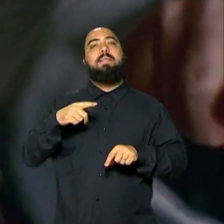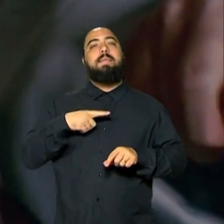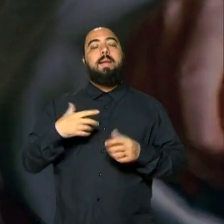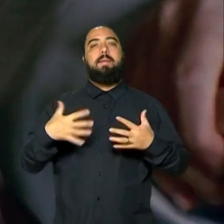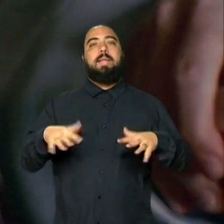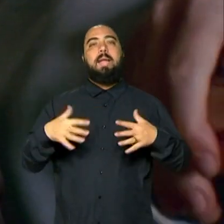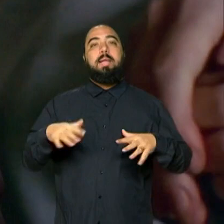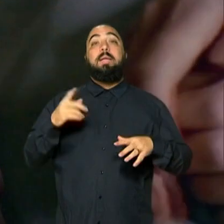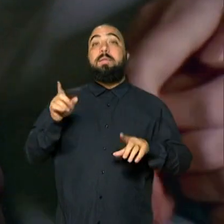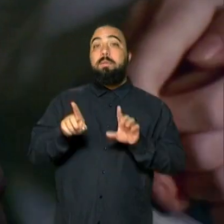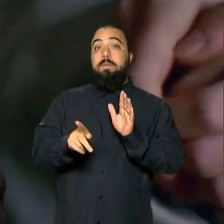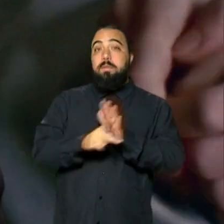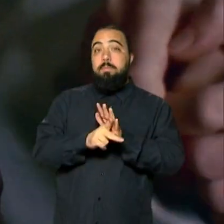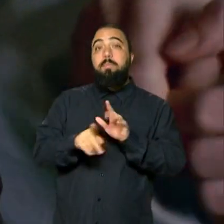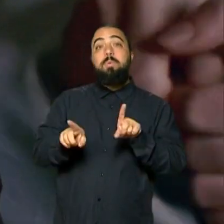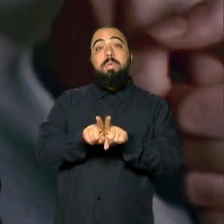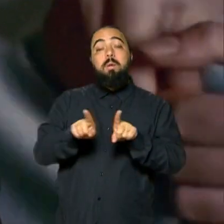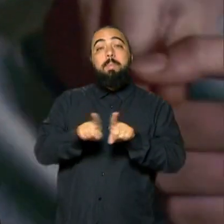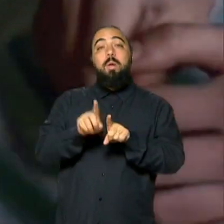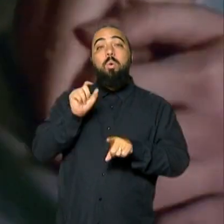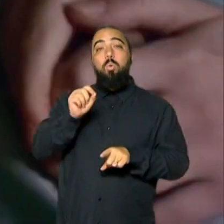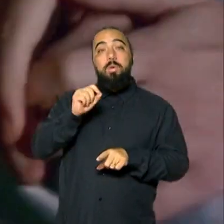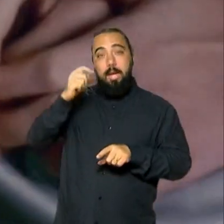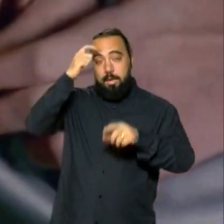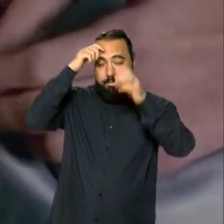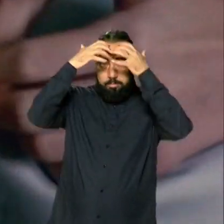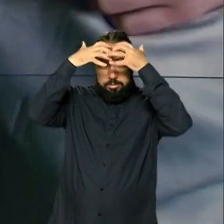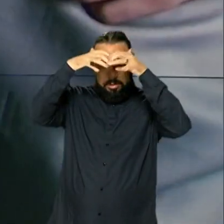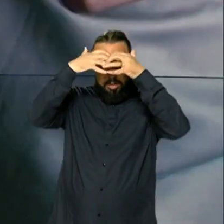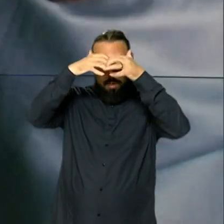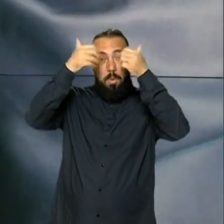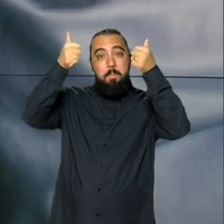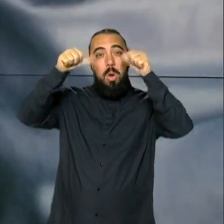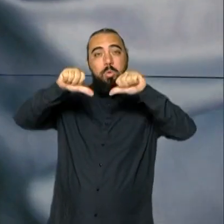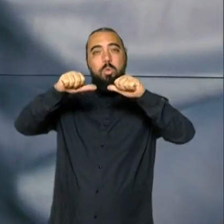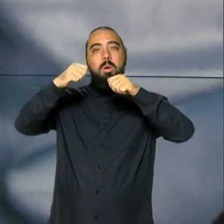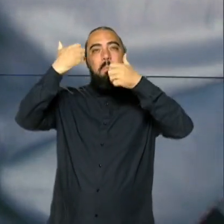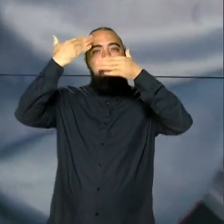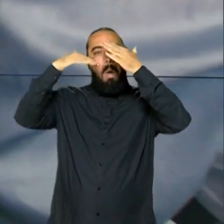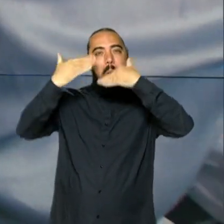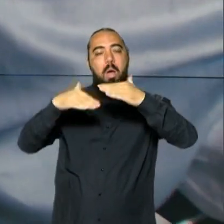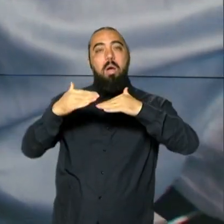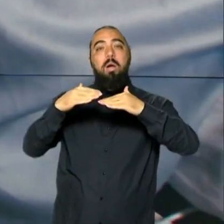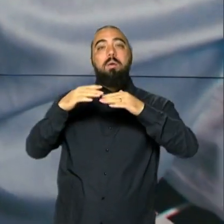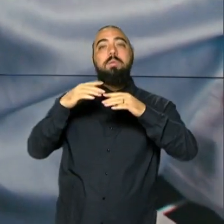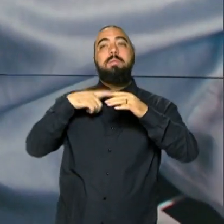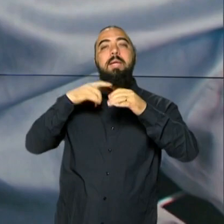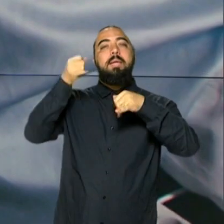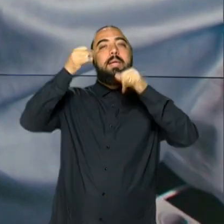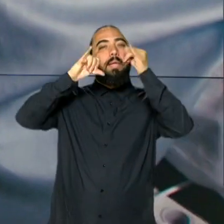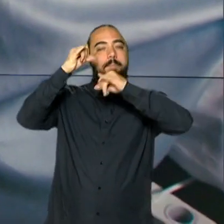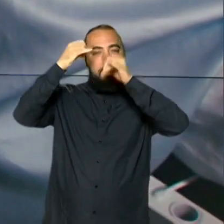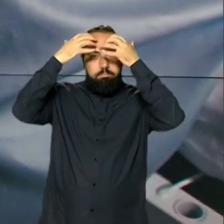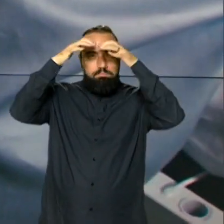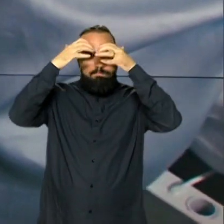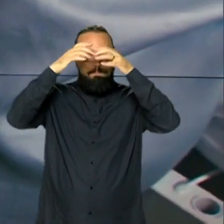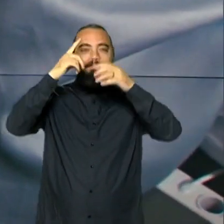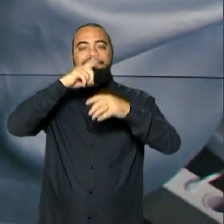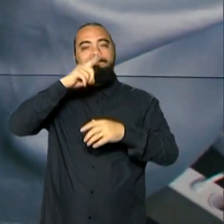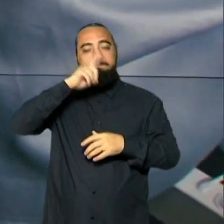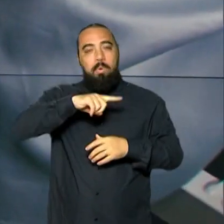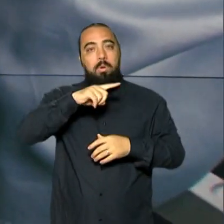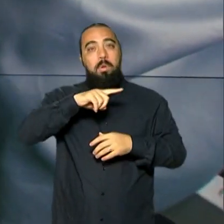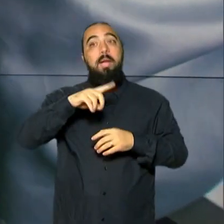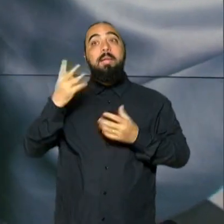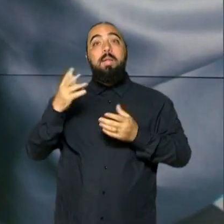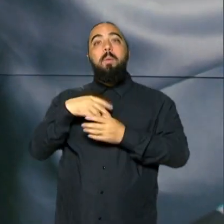de dopamina e afetando o sistema nervoso central. O componente identificado pelos pesquisadores preveniu 60%